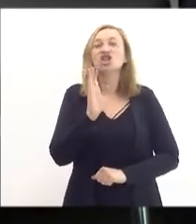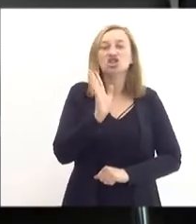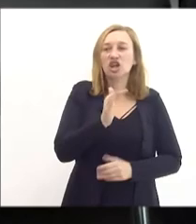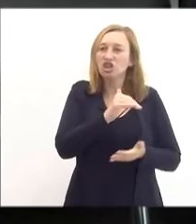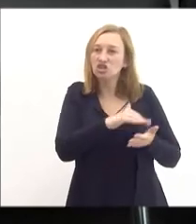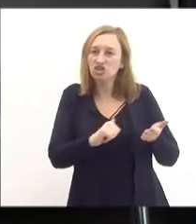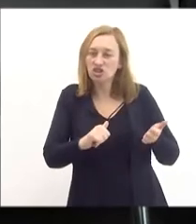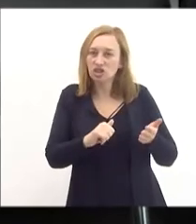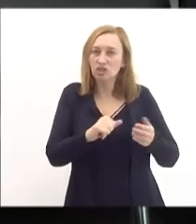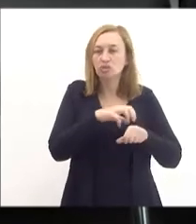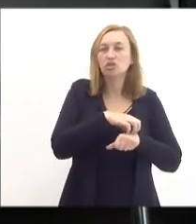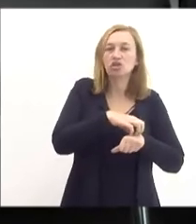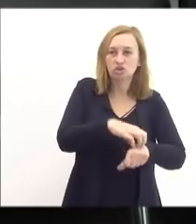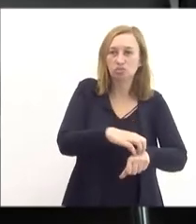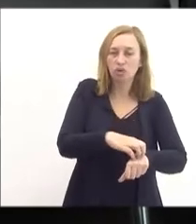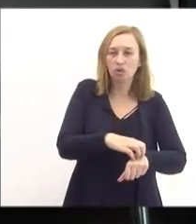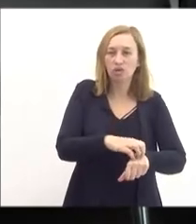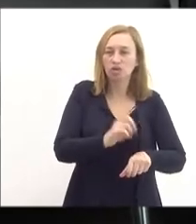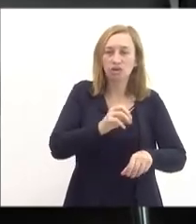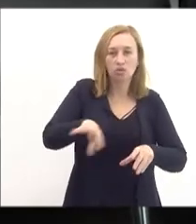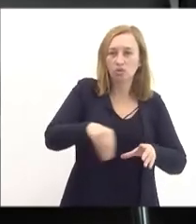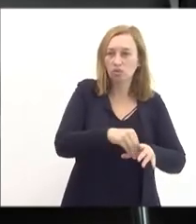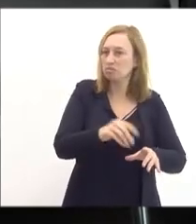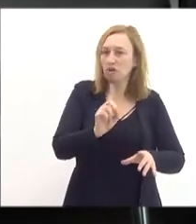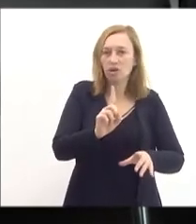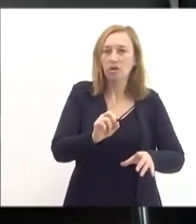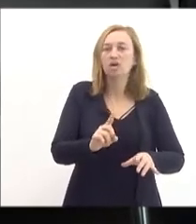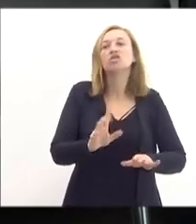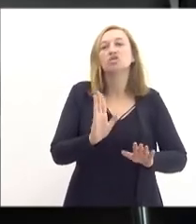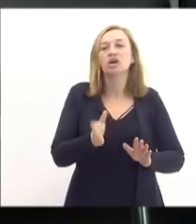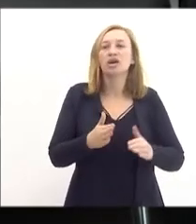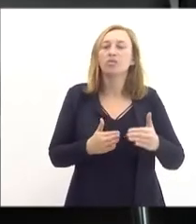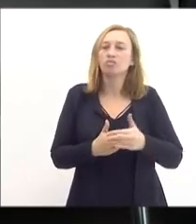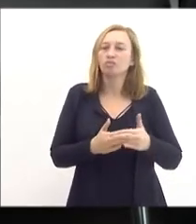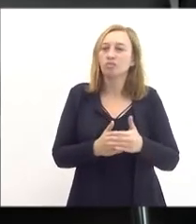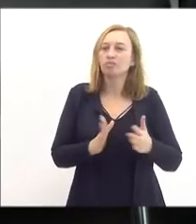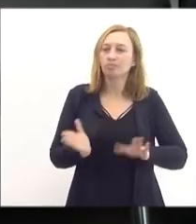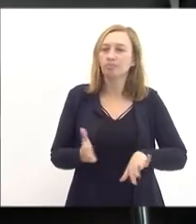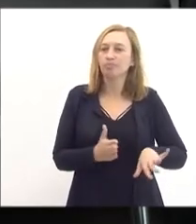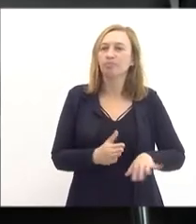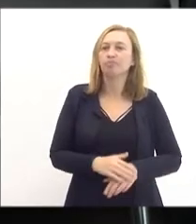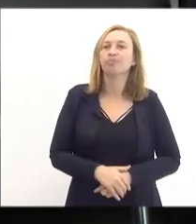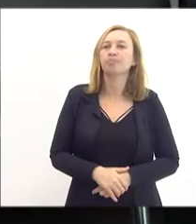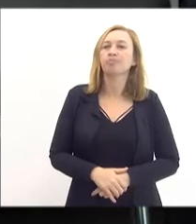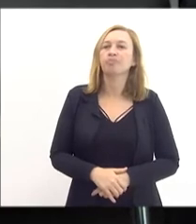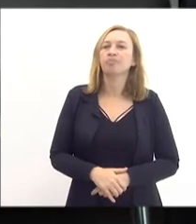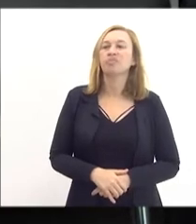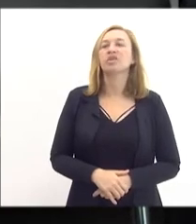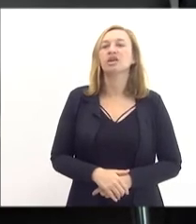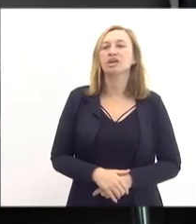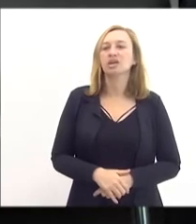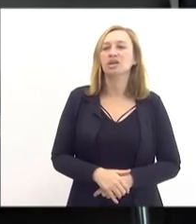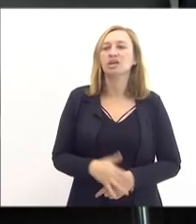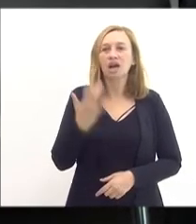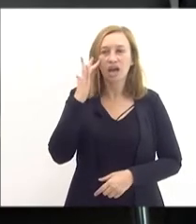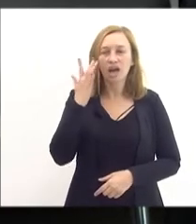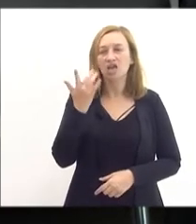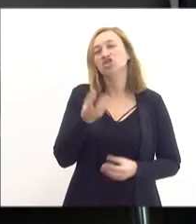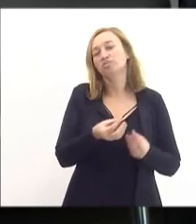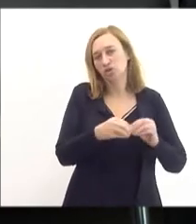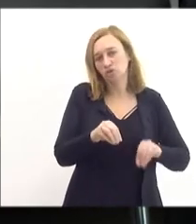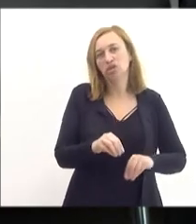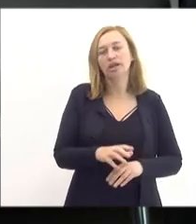parte de transporte, né? não coloca. Então, é uma restrição que a gente acha que seria